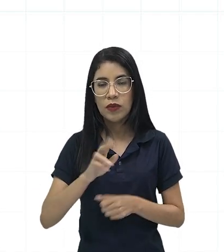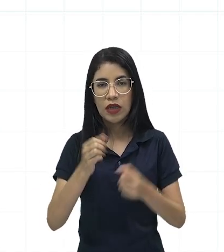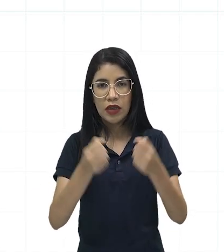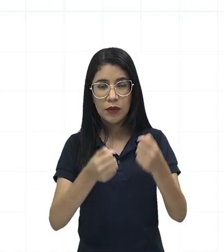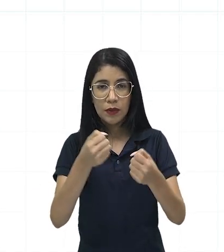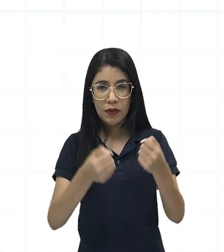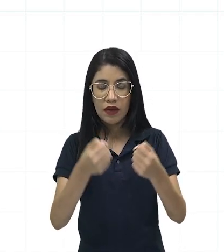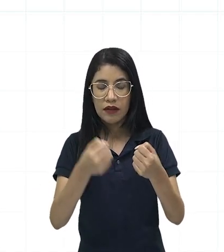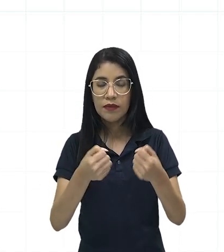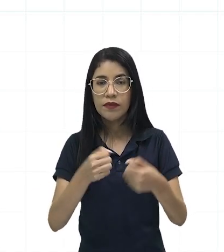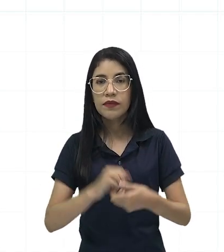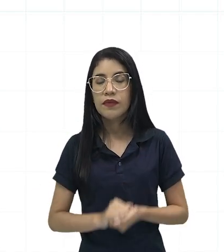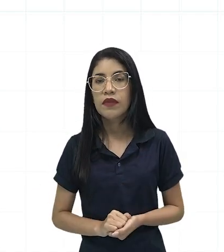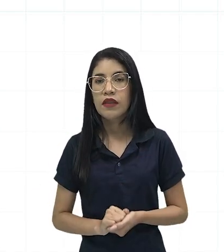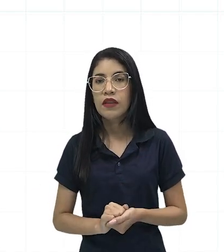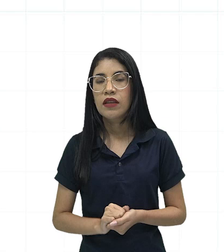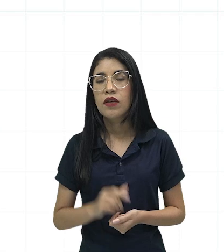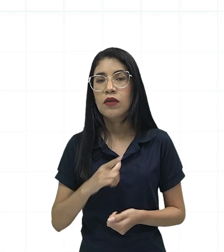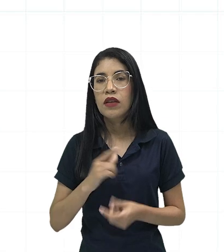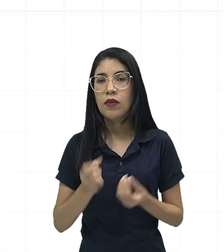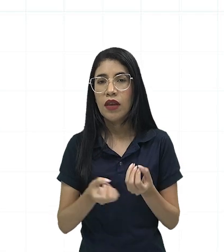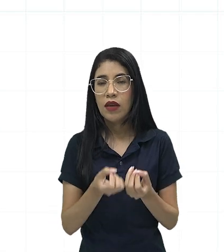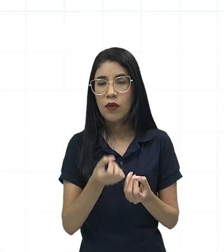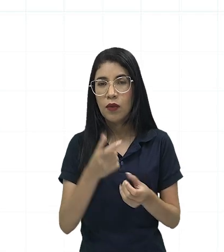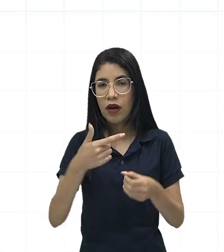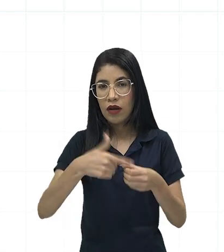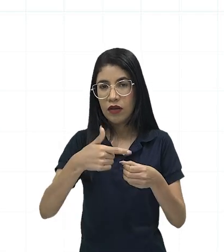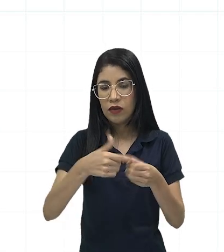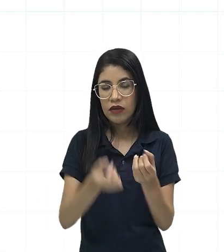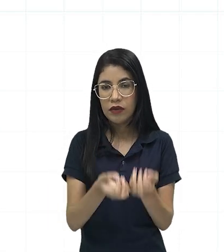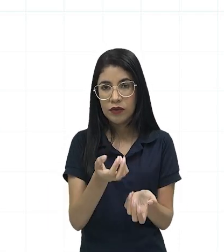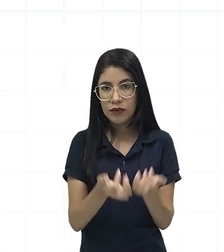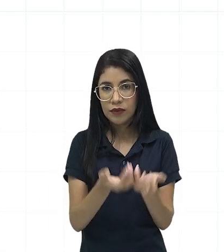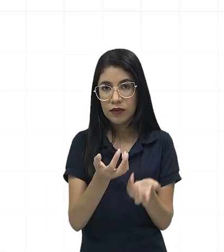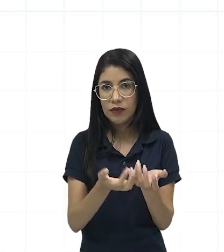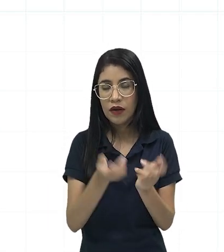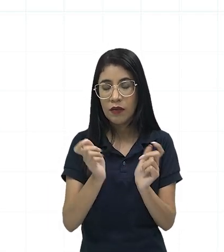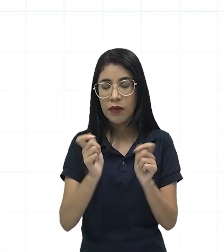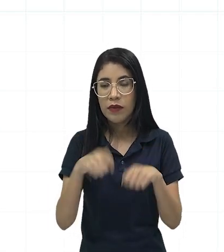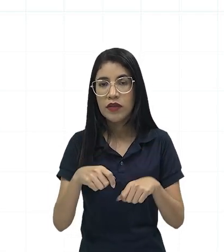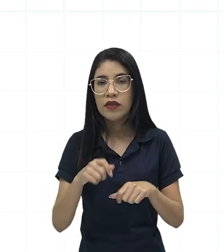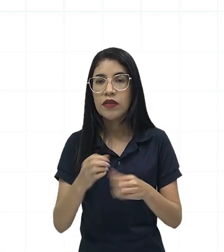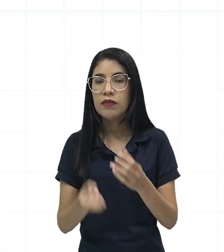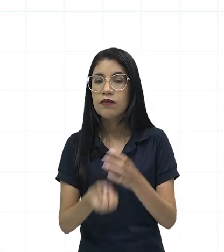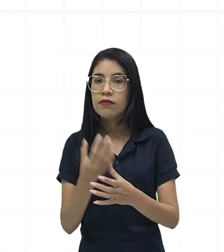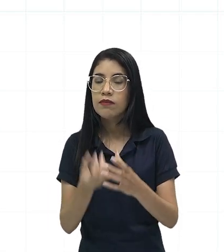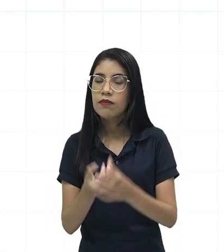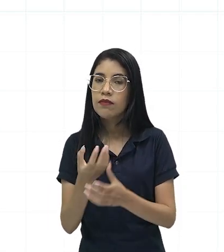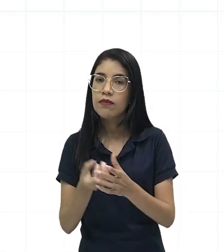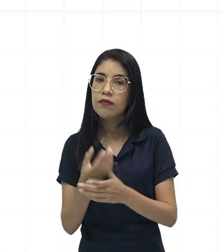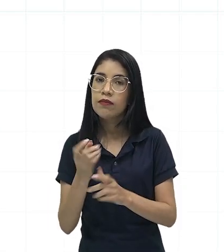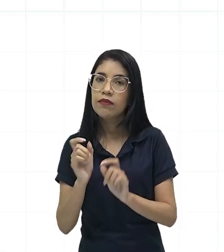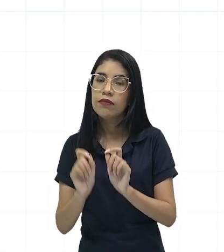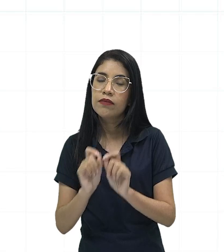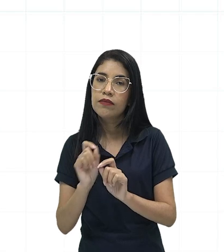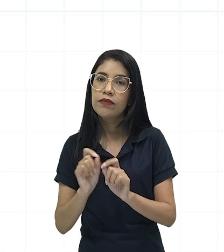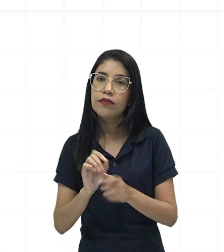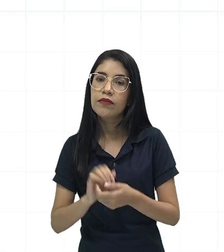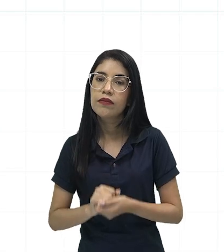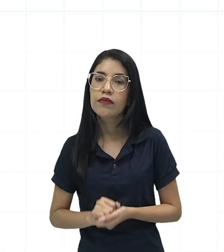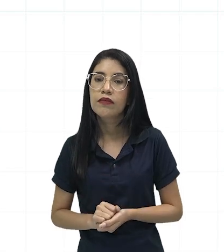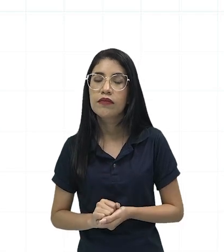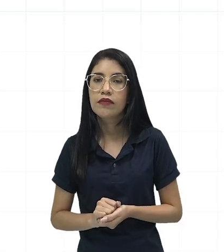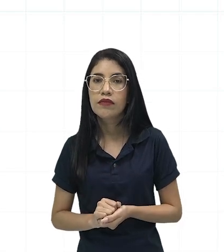nós temos aí a queima do combustível, né, para a produção, a queima